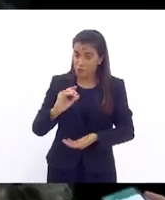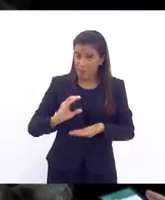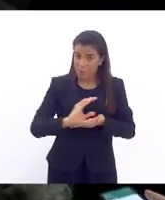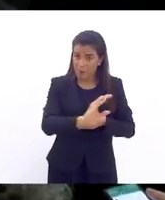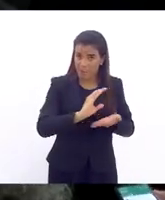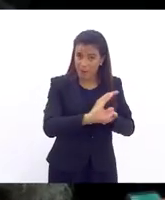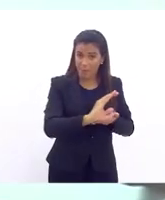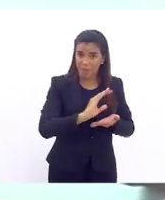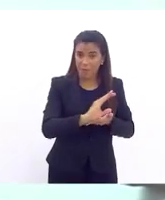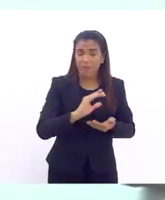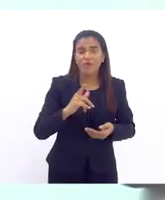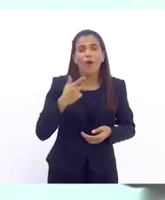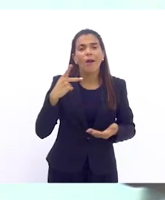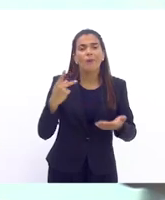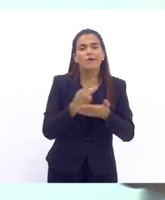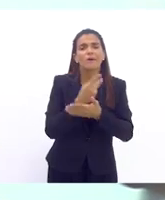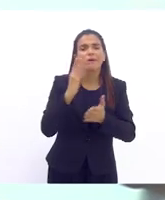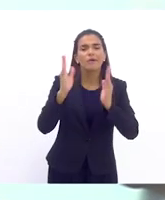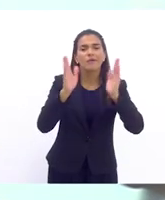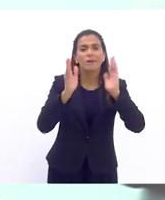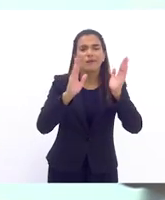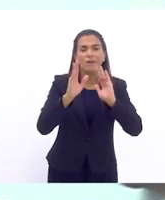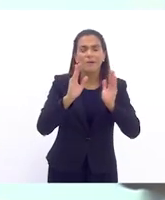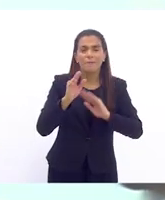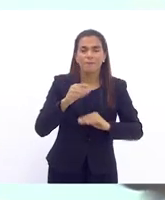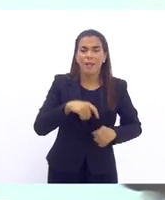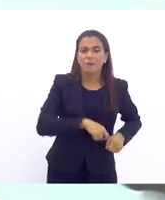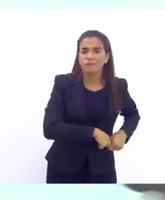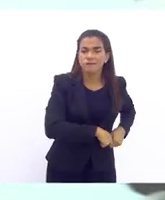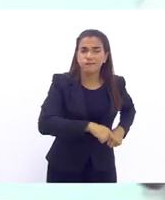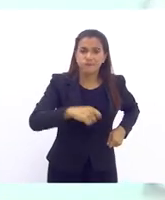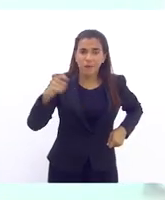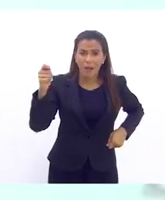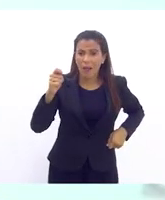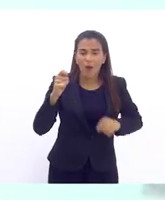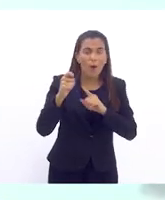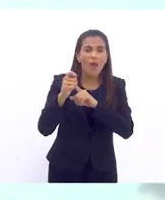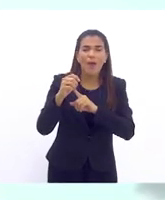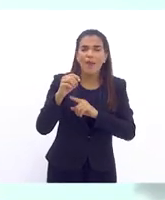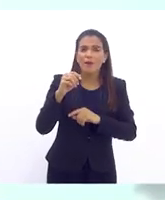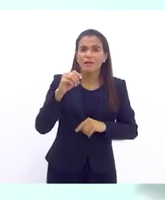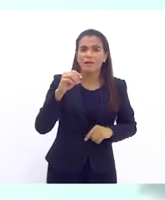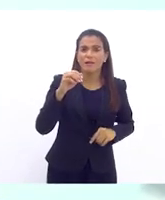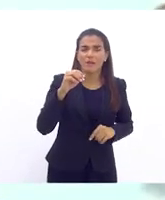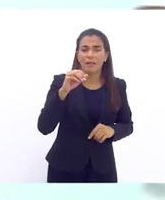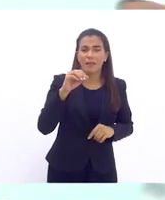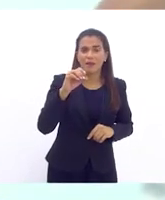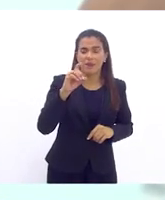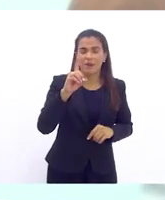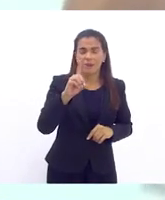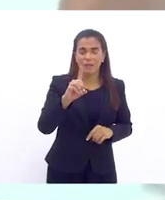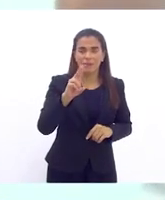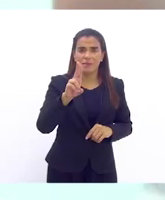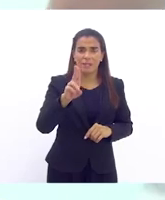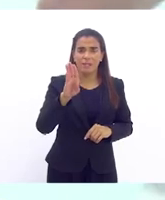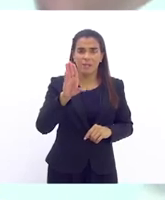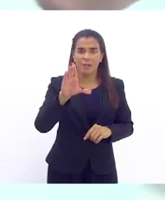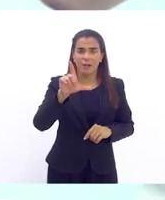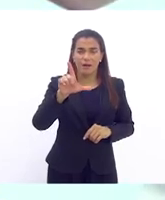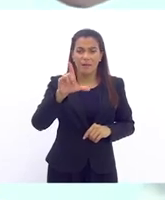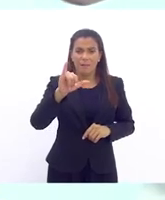espada de damocles que a gente vivia aqui que era história da renovação do regime de recuperação fiscal